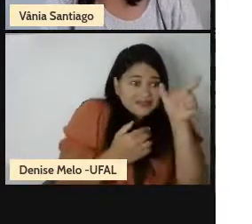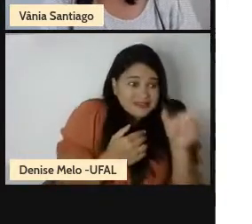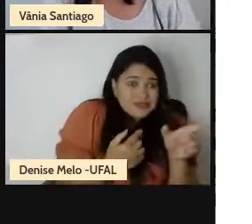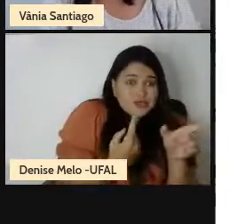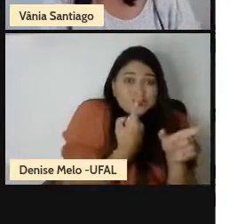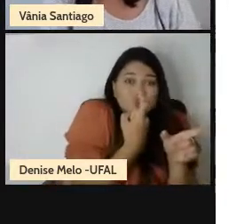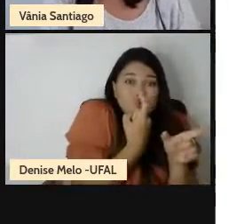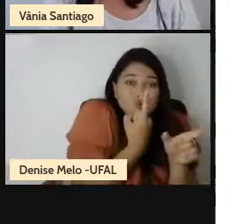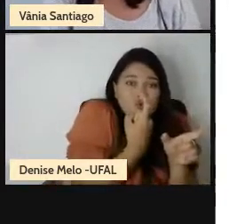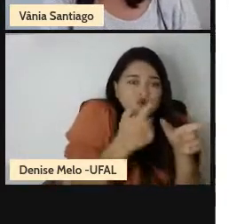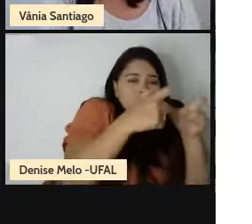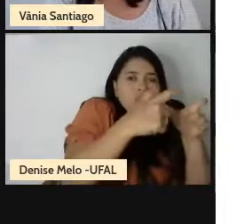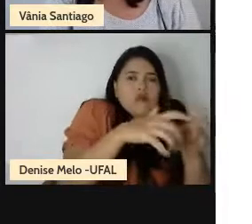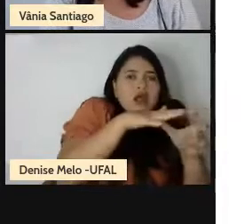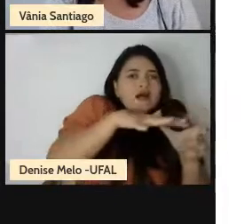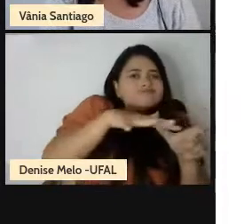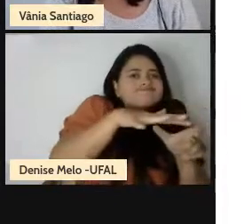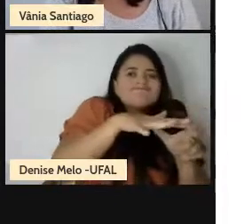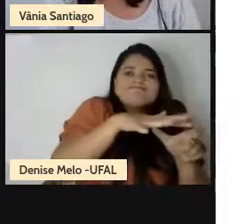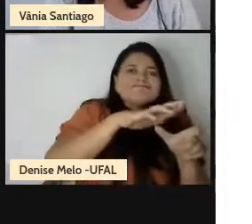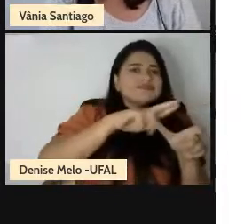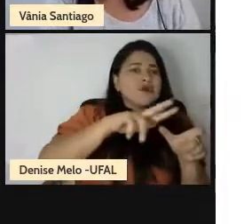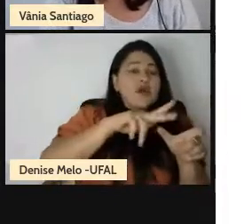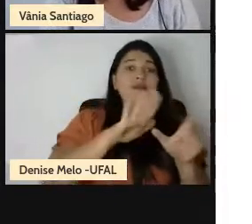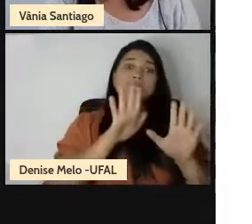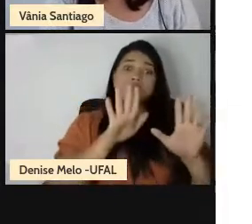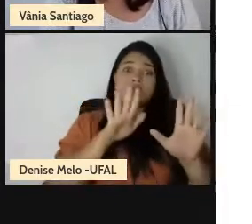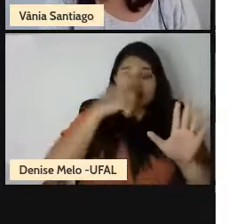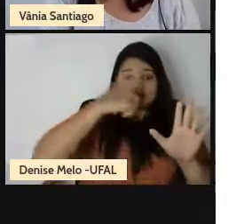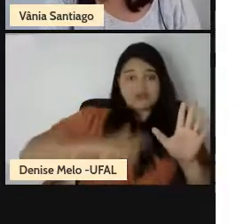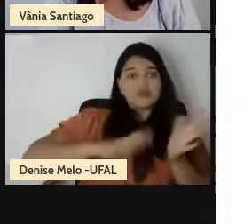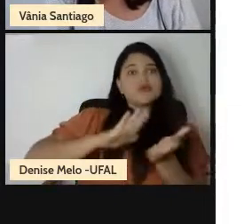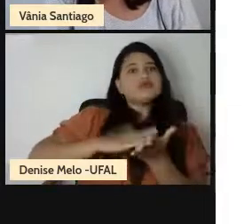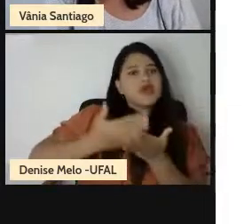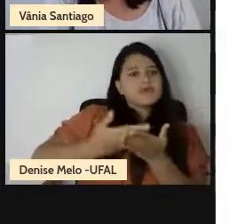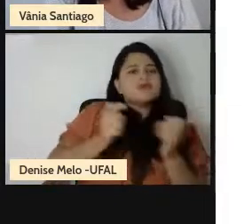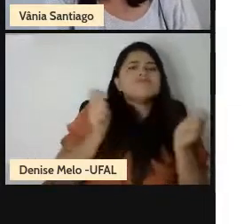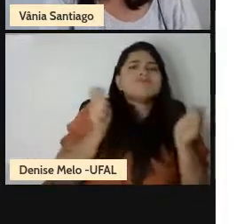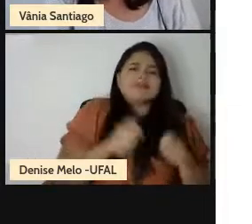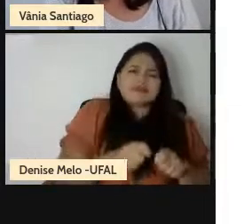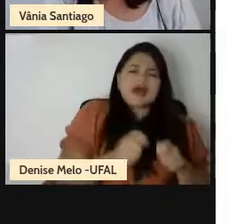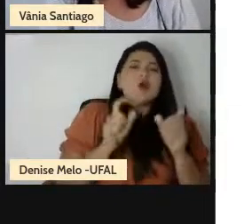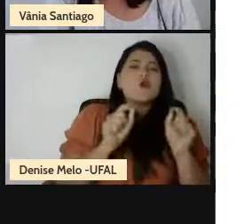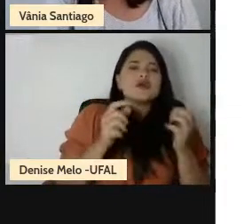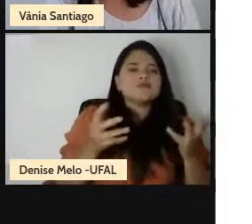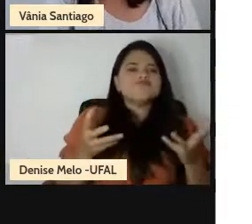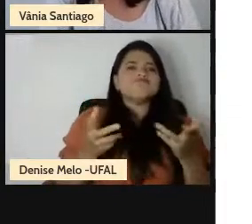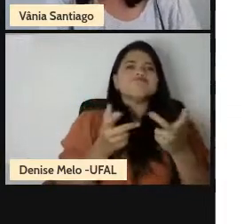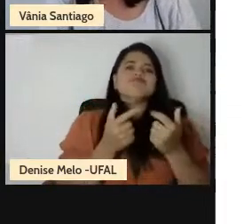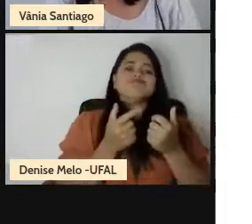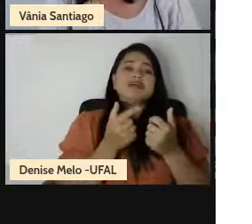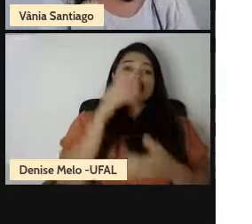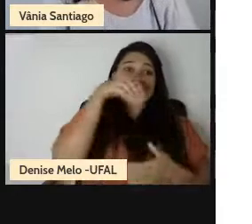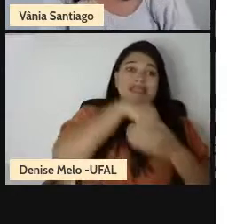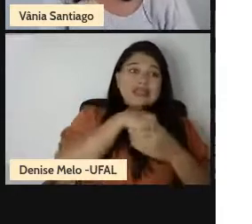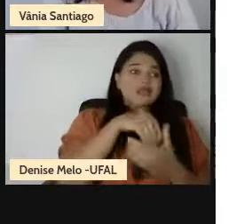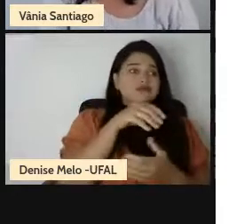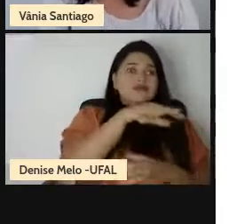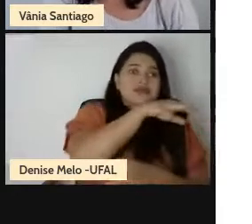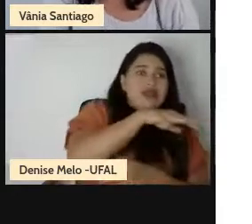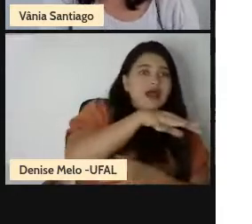se especializar em determinado campo da atividade humana. E eu acho que esse é um caminho para a profissionalização